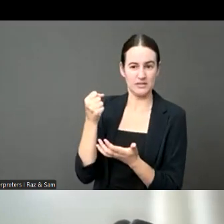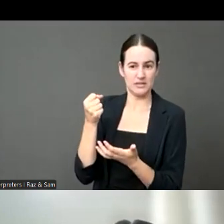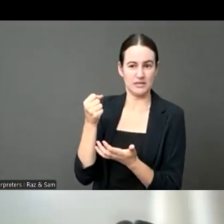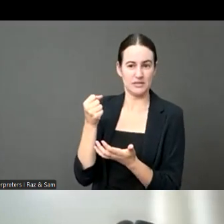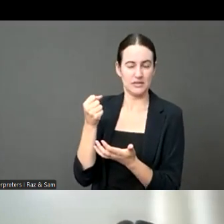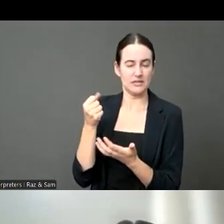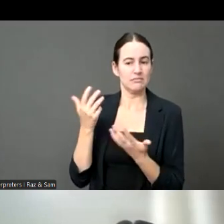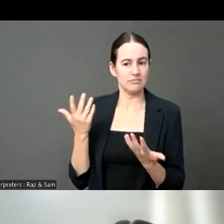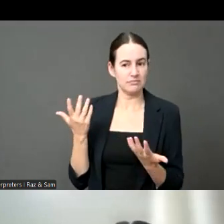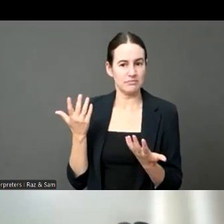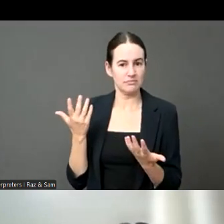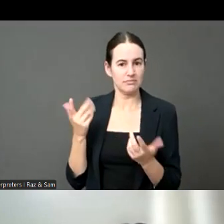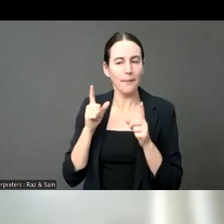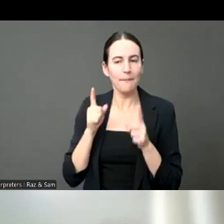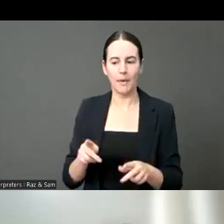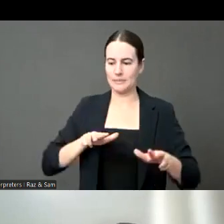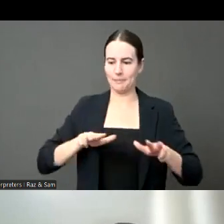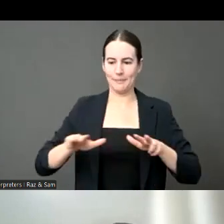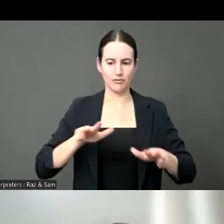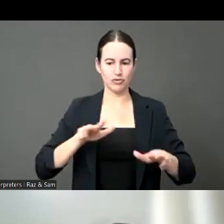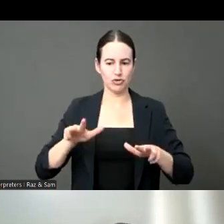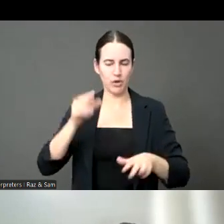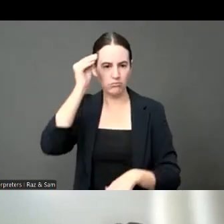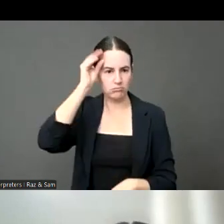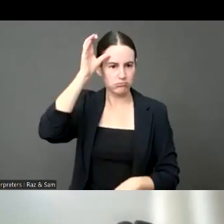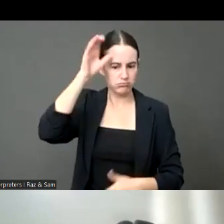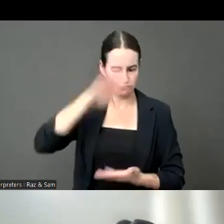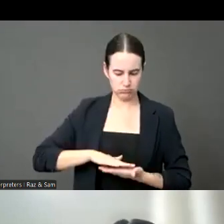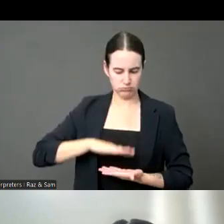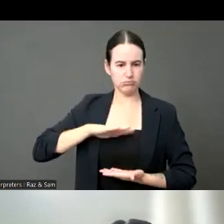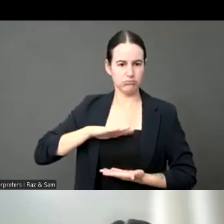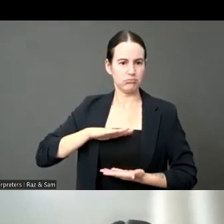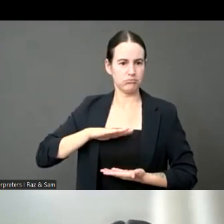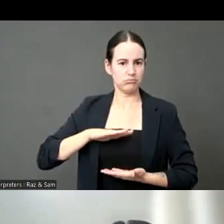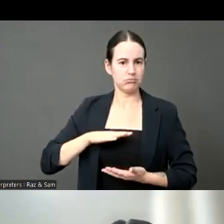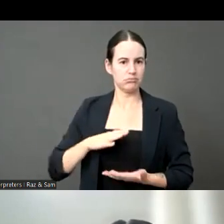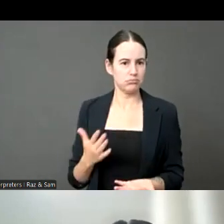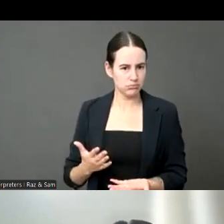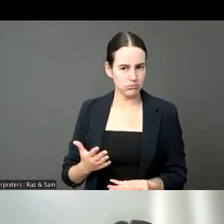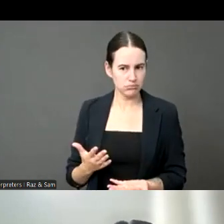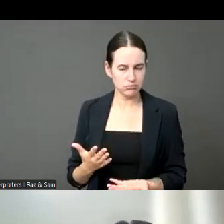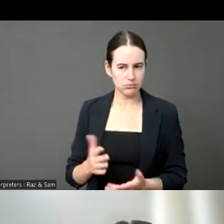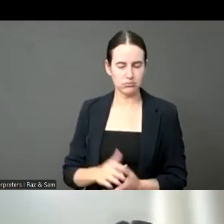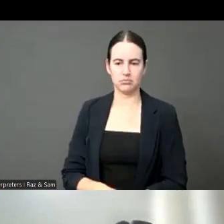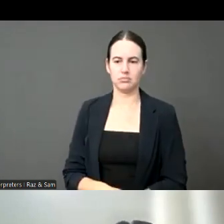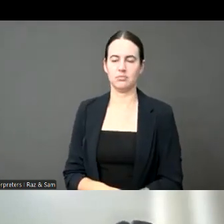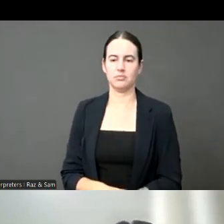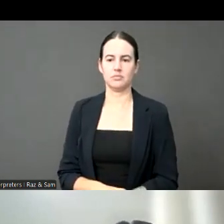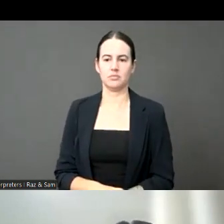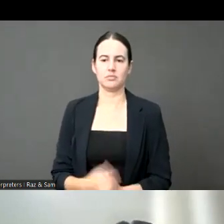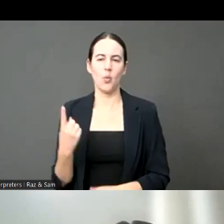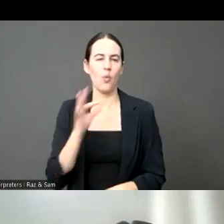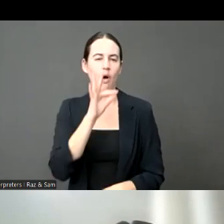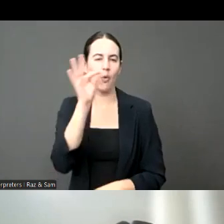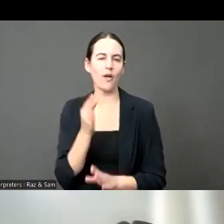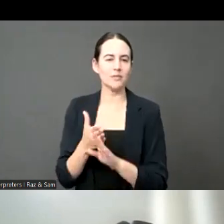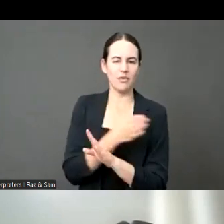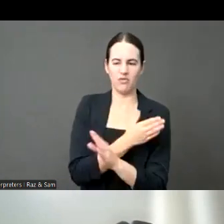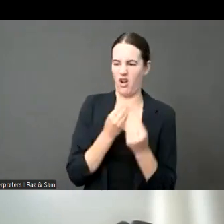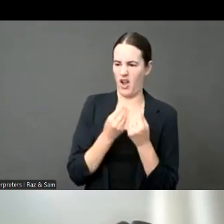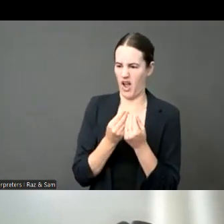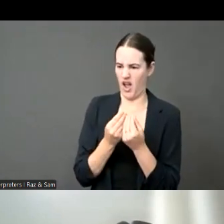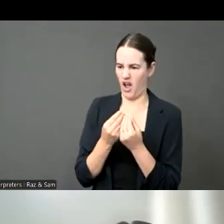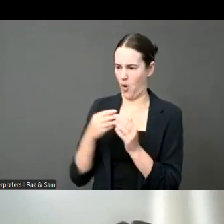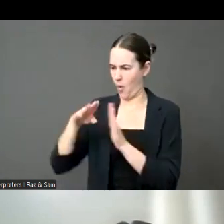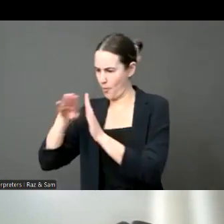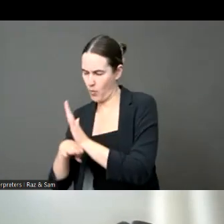diferente capacidade para ter campanhas que sejam integradas, precisam de uma capacidade de gestão.